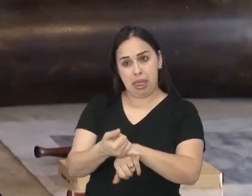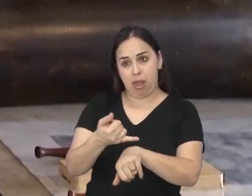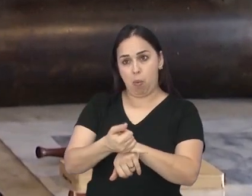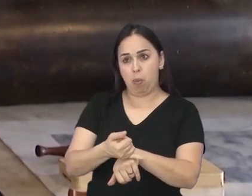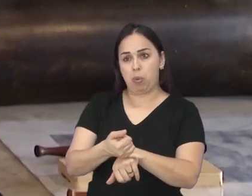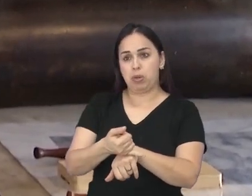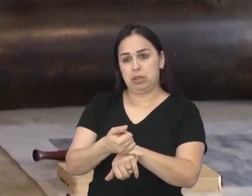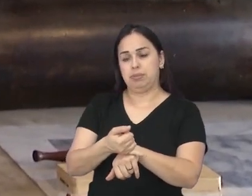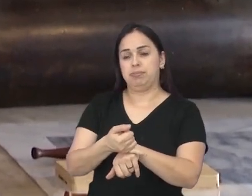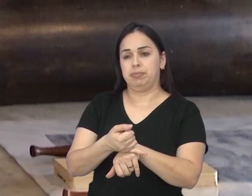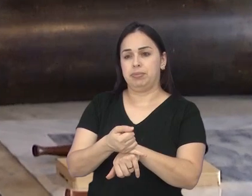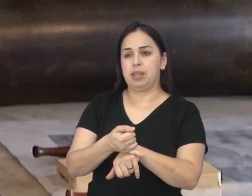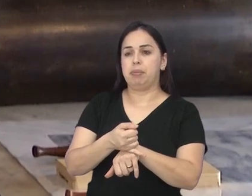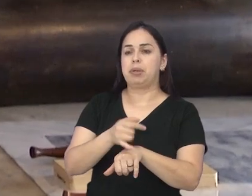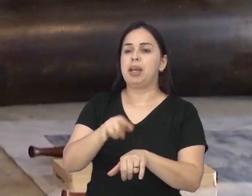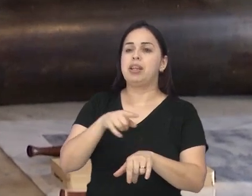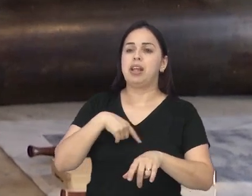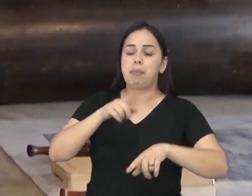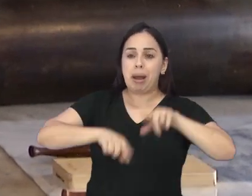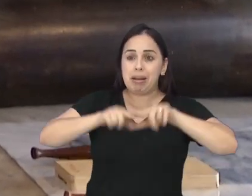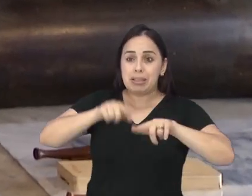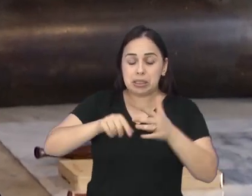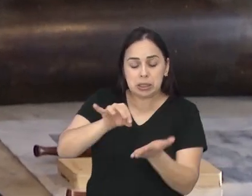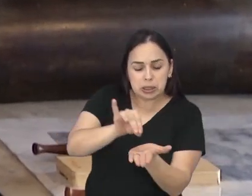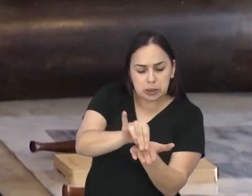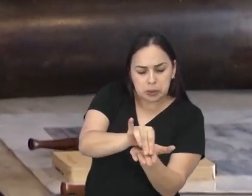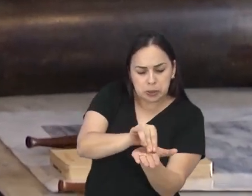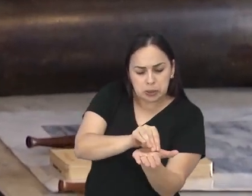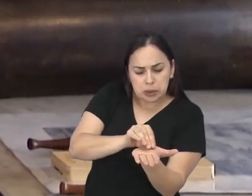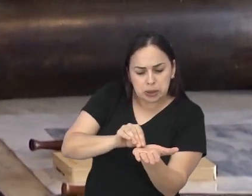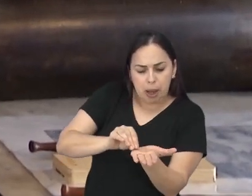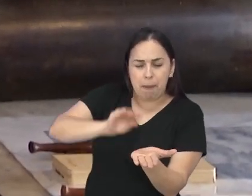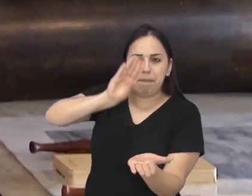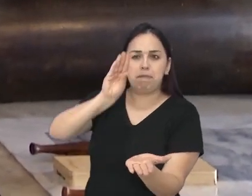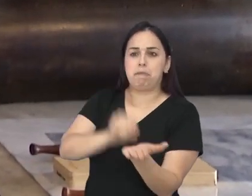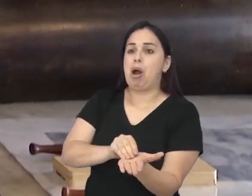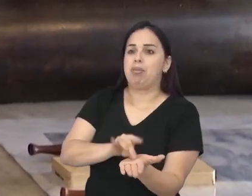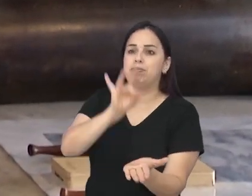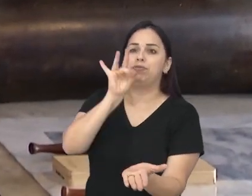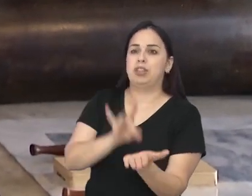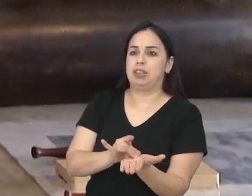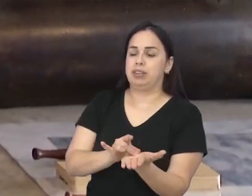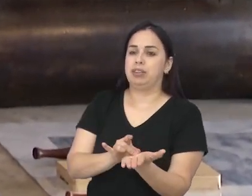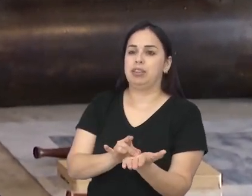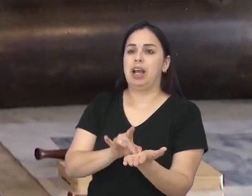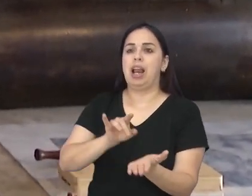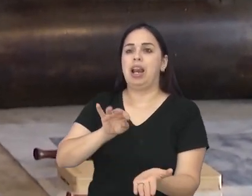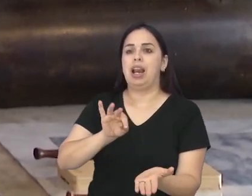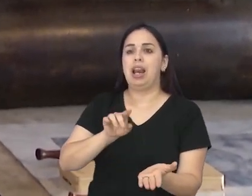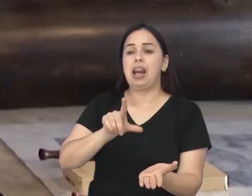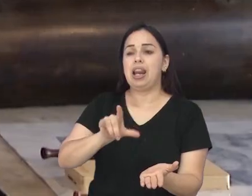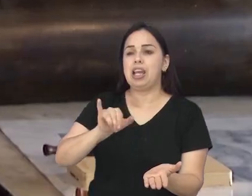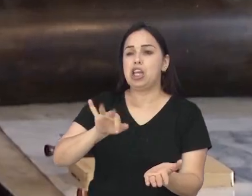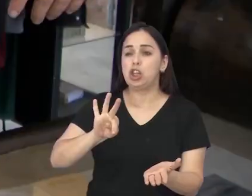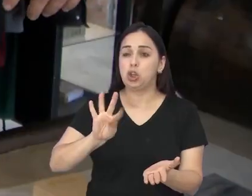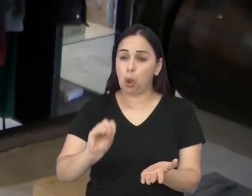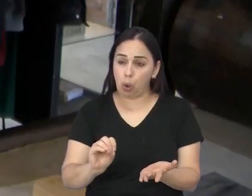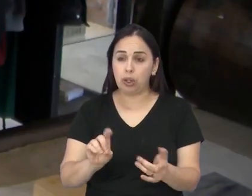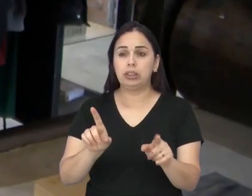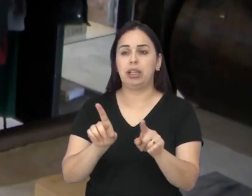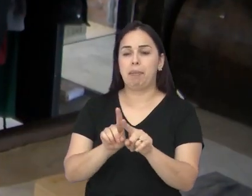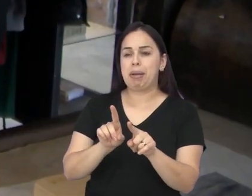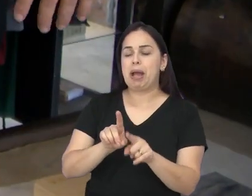trabalha com ferramentas e grava. A lito, que também a gente chama de gravura, né?